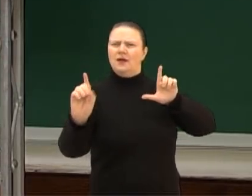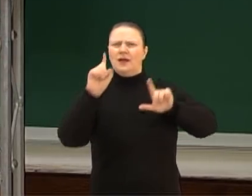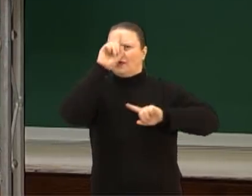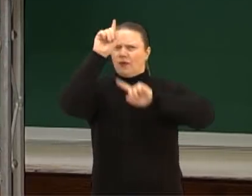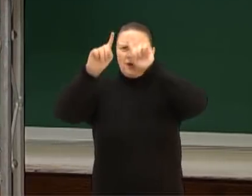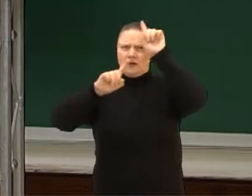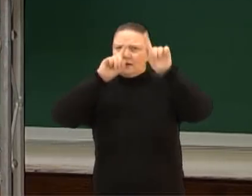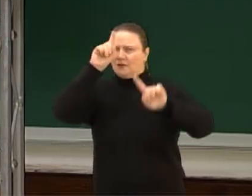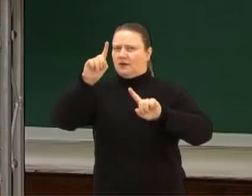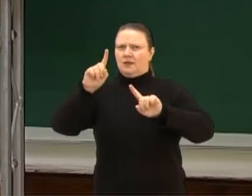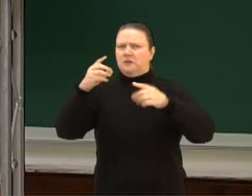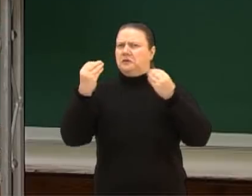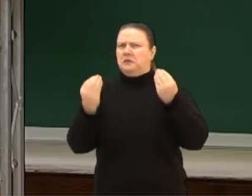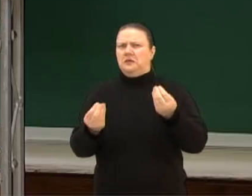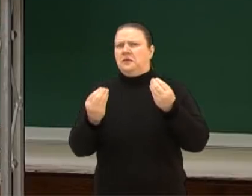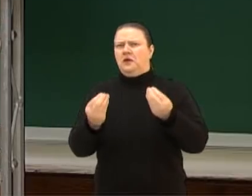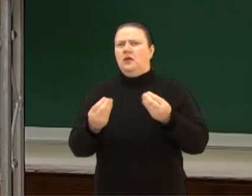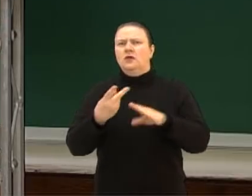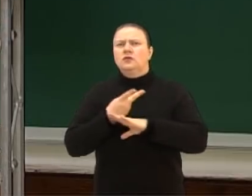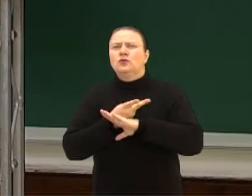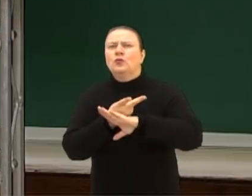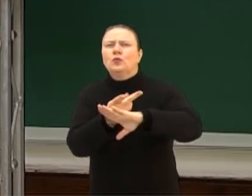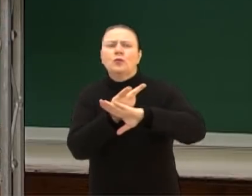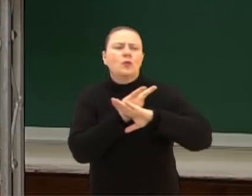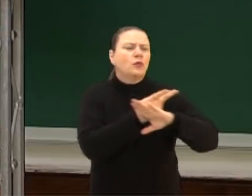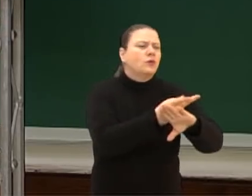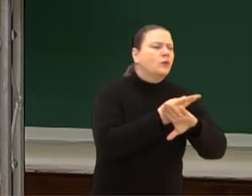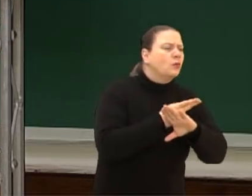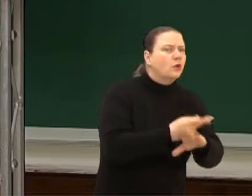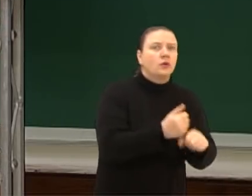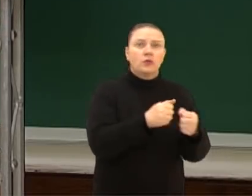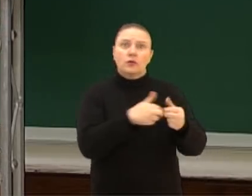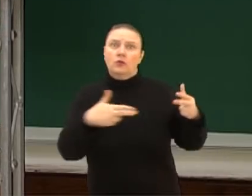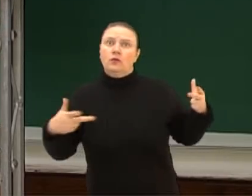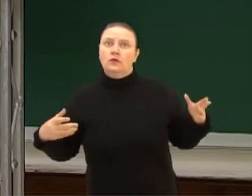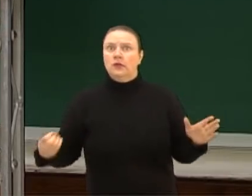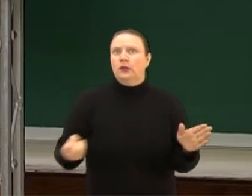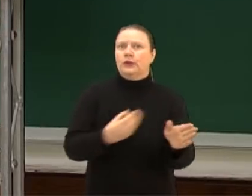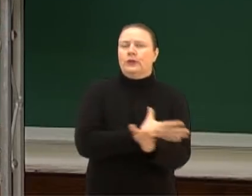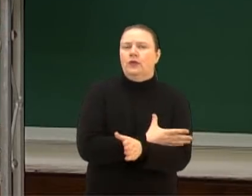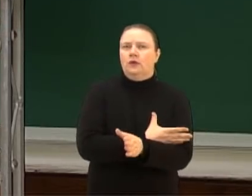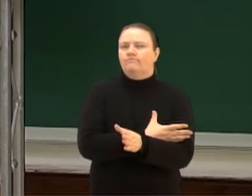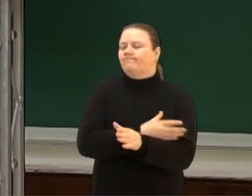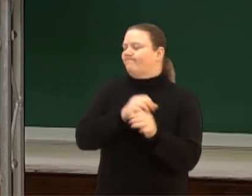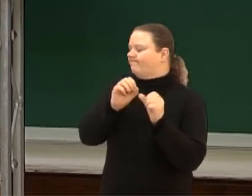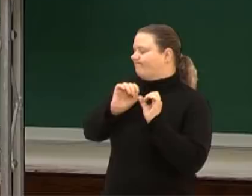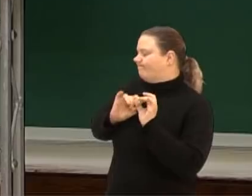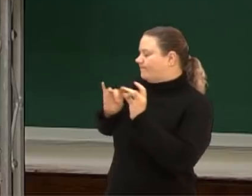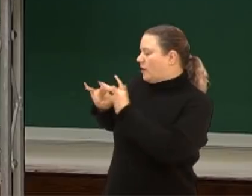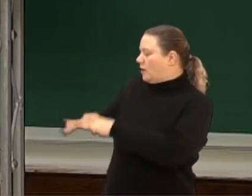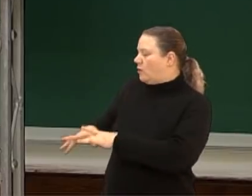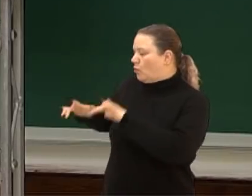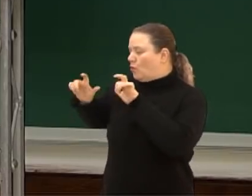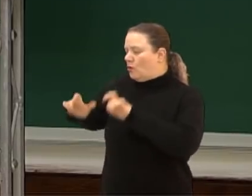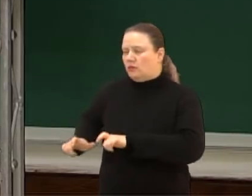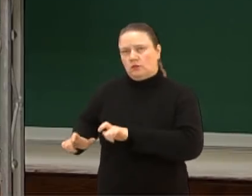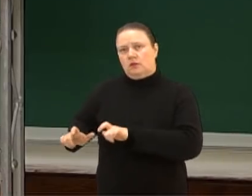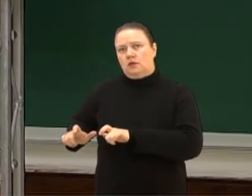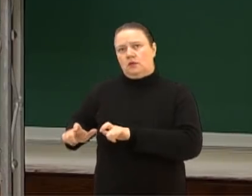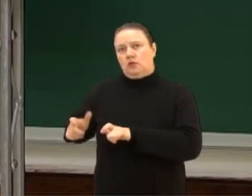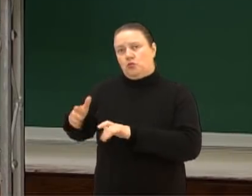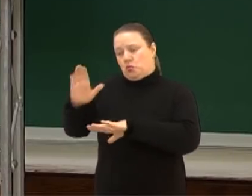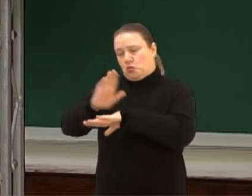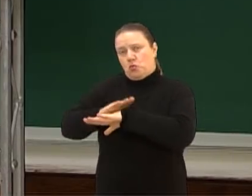de que eles estão indo em busca de algo novo, né? Eles estão deixando a terra natal, onde eles nasceram